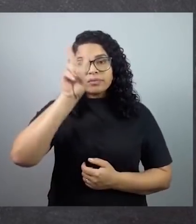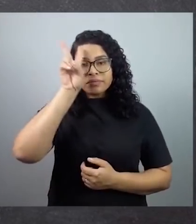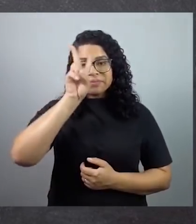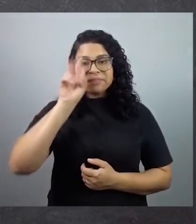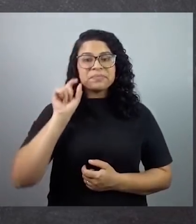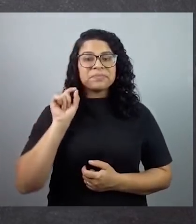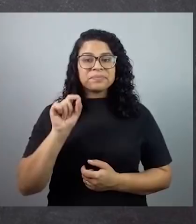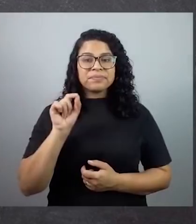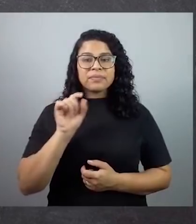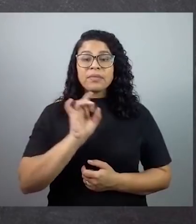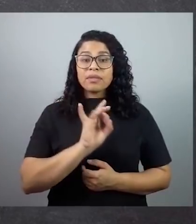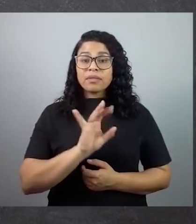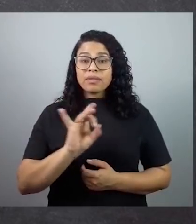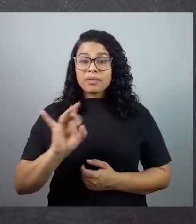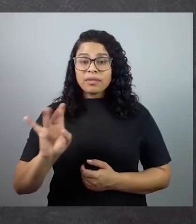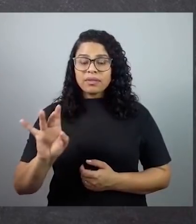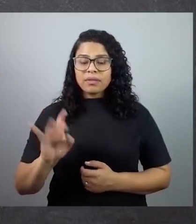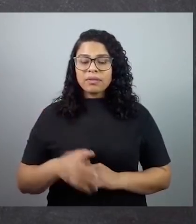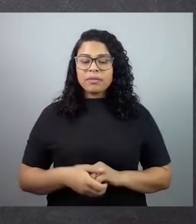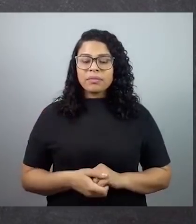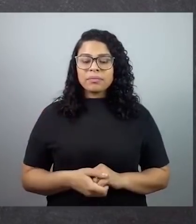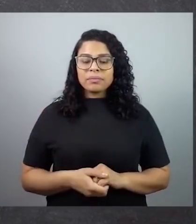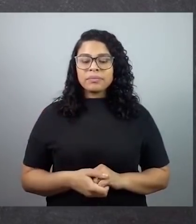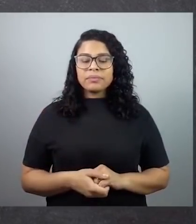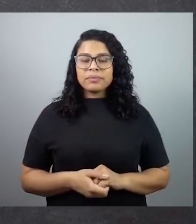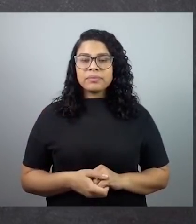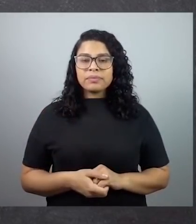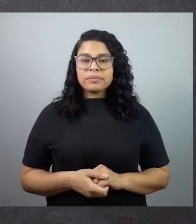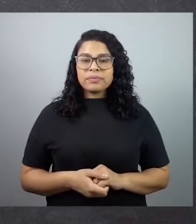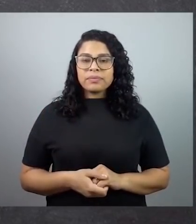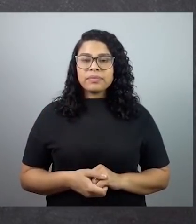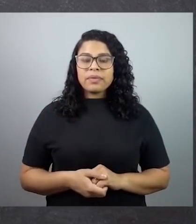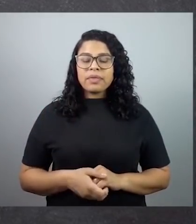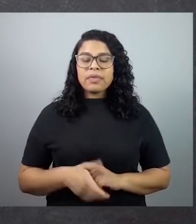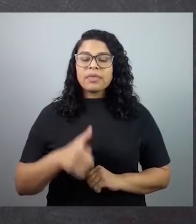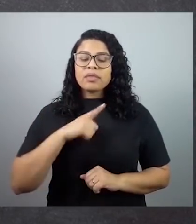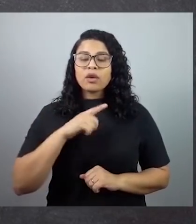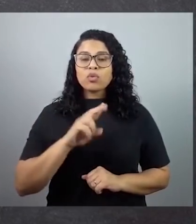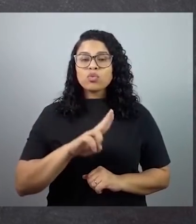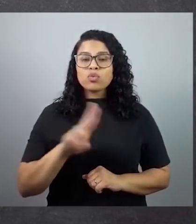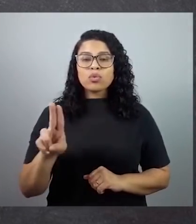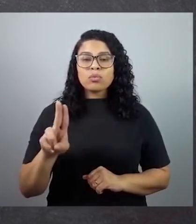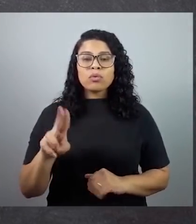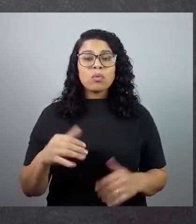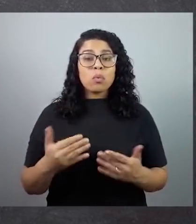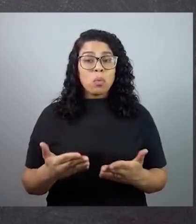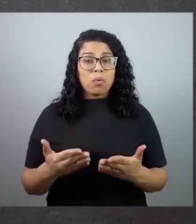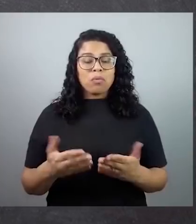relembrando, cada uma dessas posições recebe também um nome.